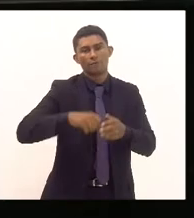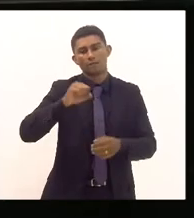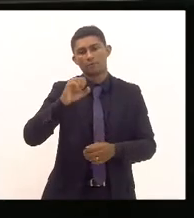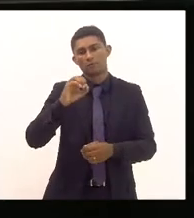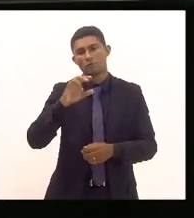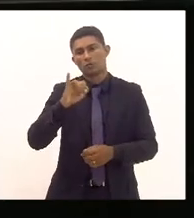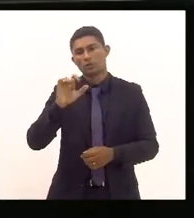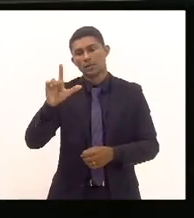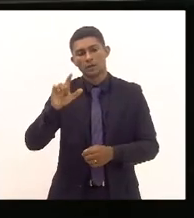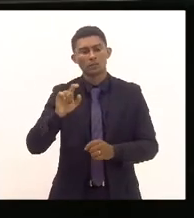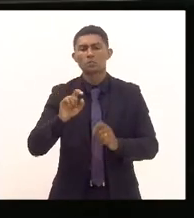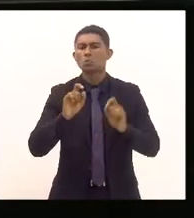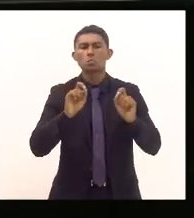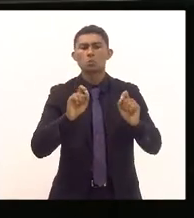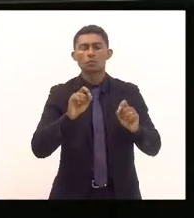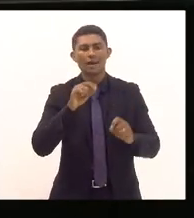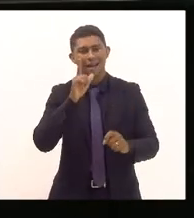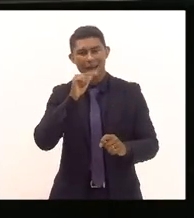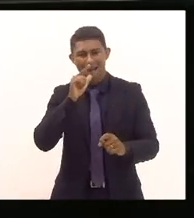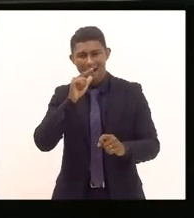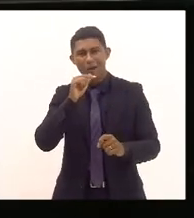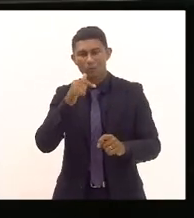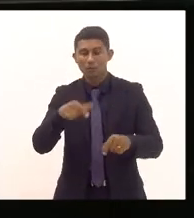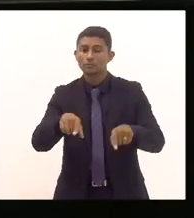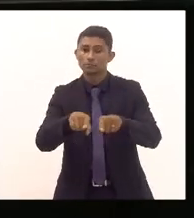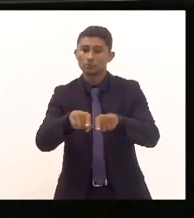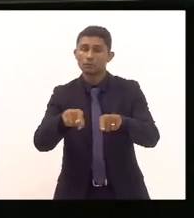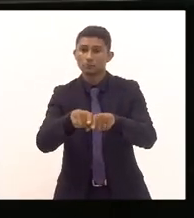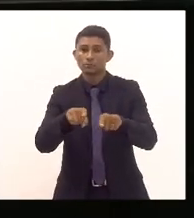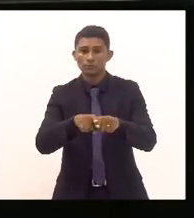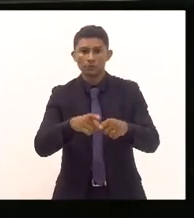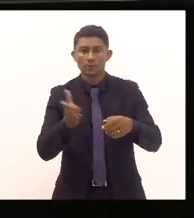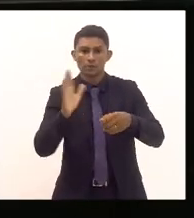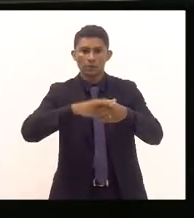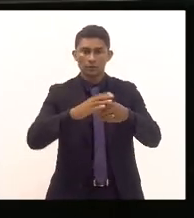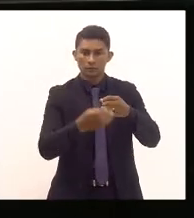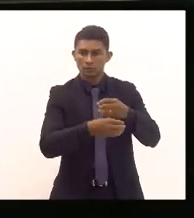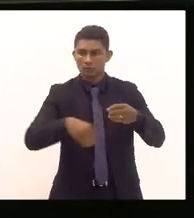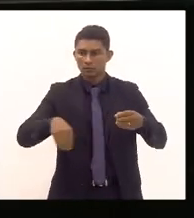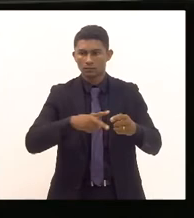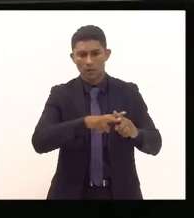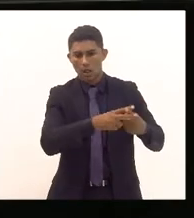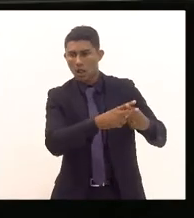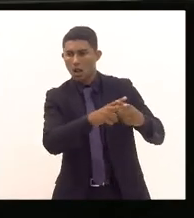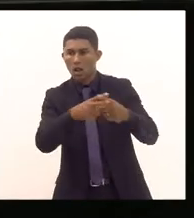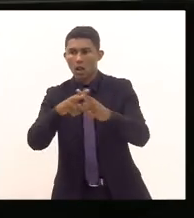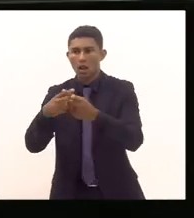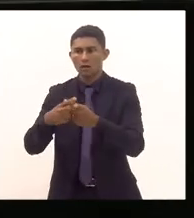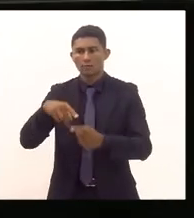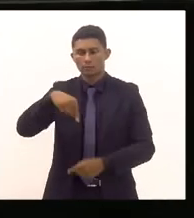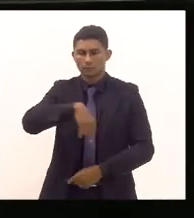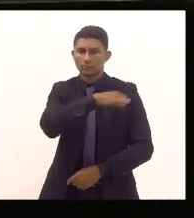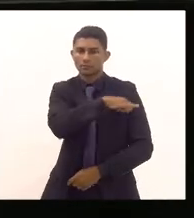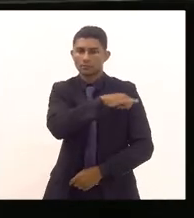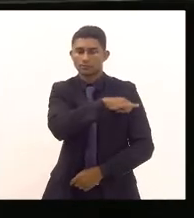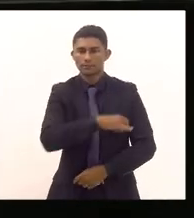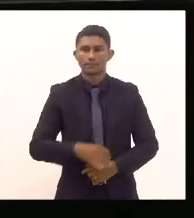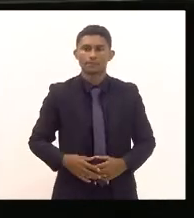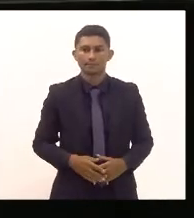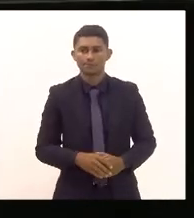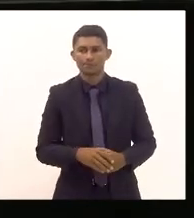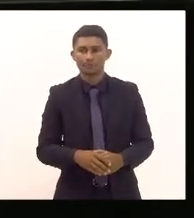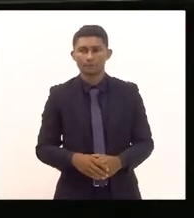referente ao serviço de fornecimento de água e manutenção da rede de esgotamento sanitário no estado do Rio de Janeiro os